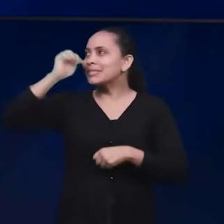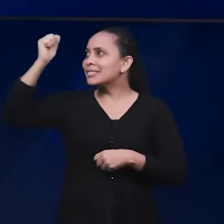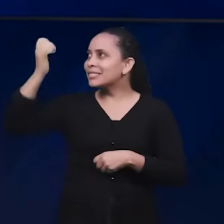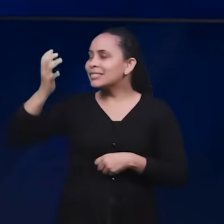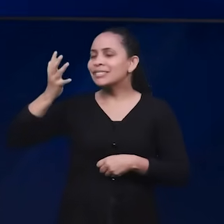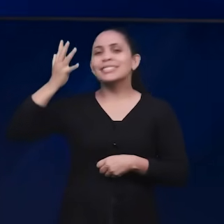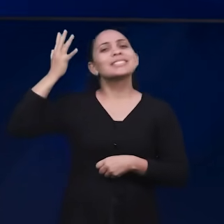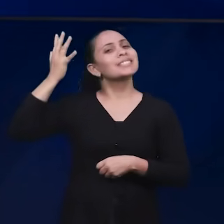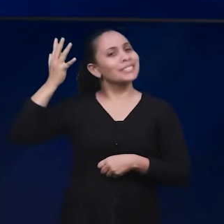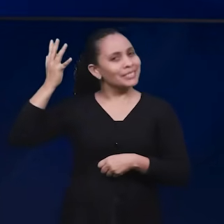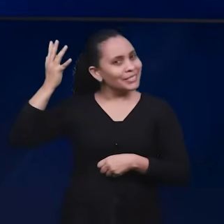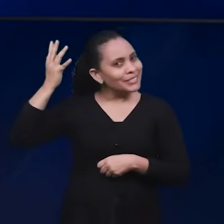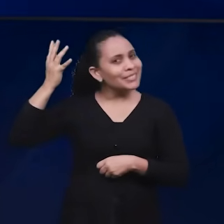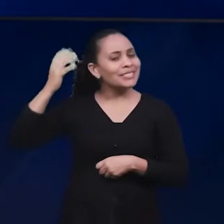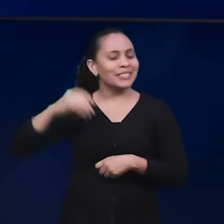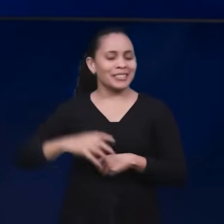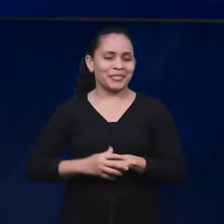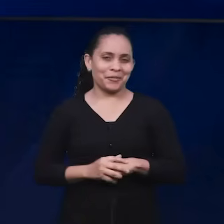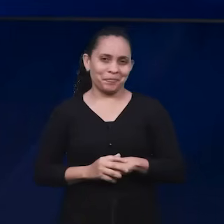mundo.